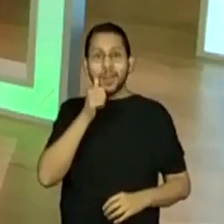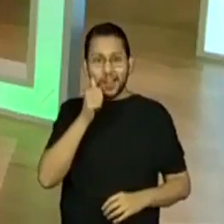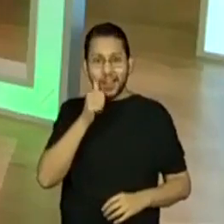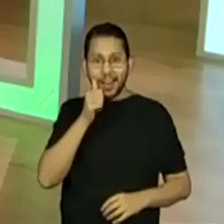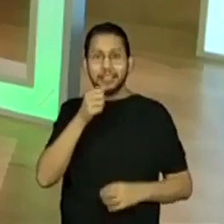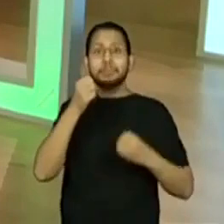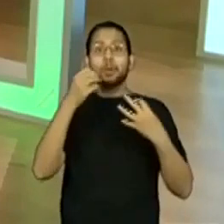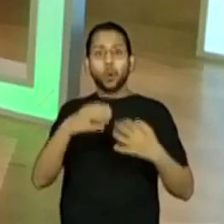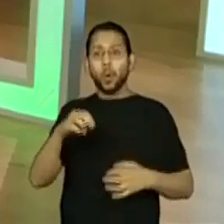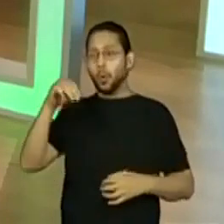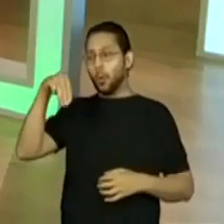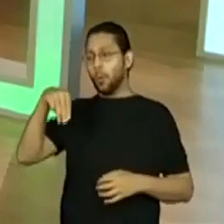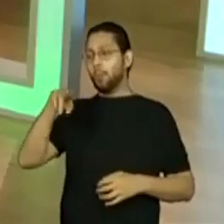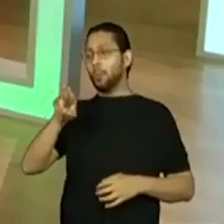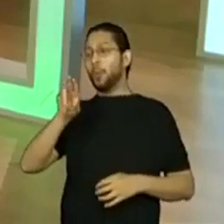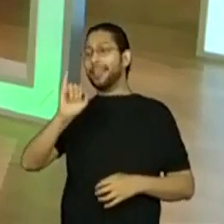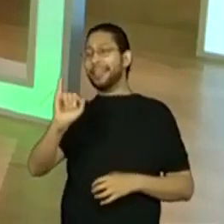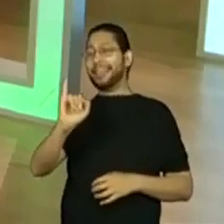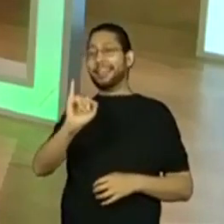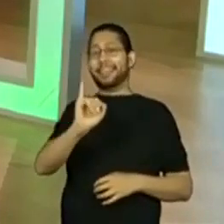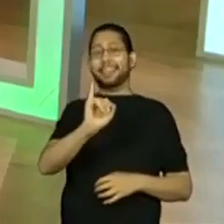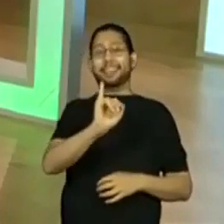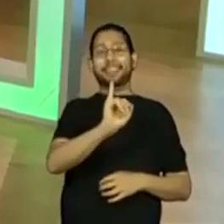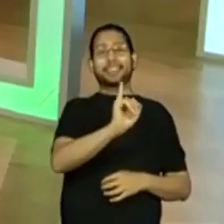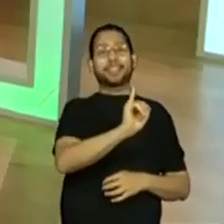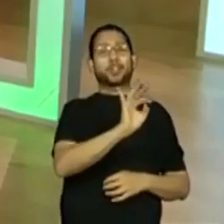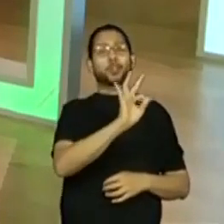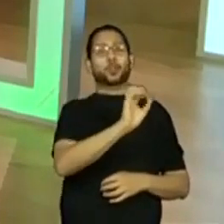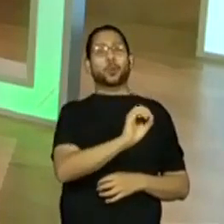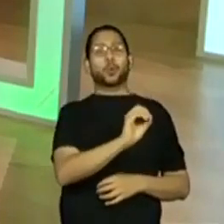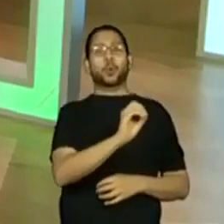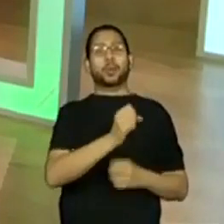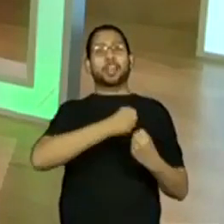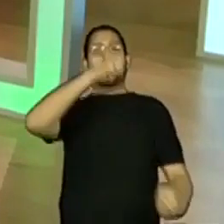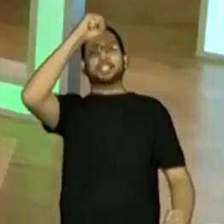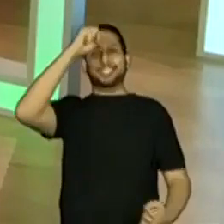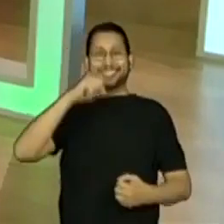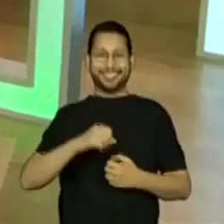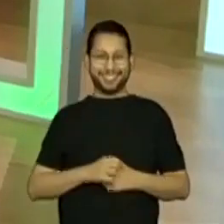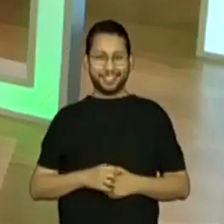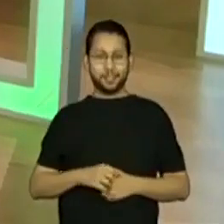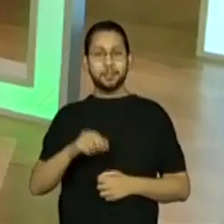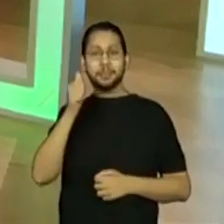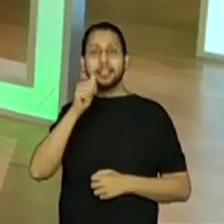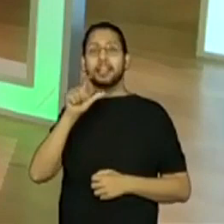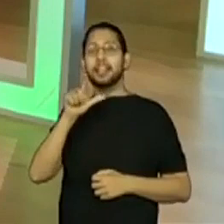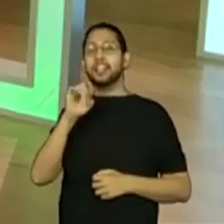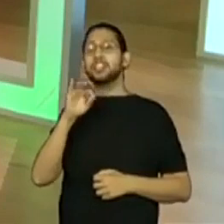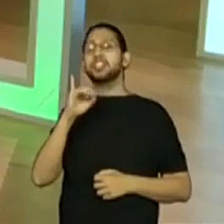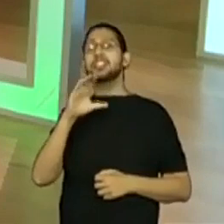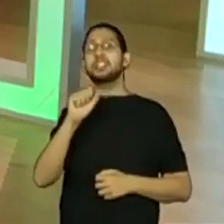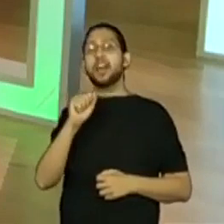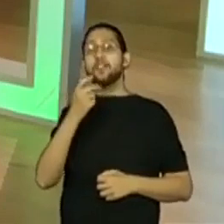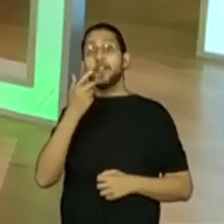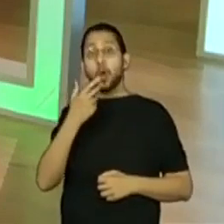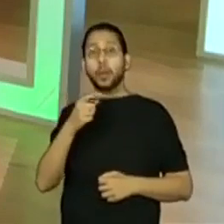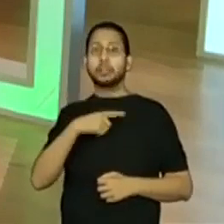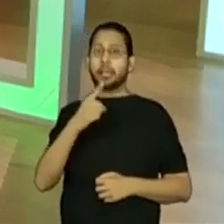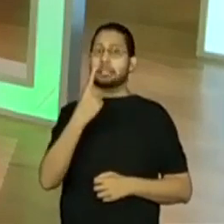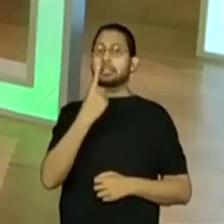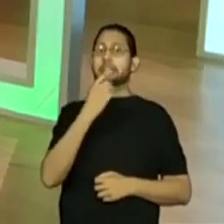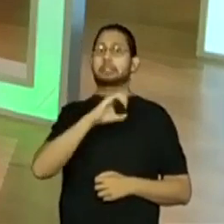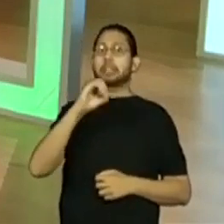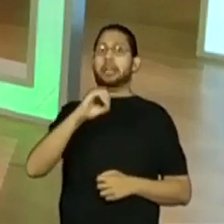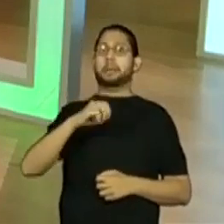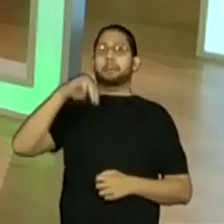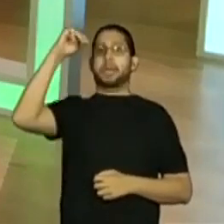usou vários is, assim, ó, para identificar o tamanhão dele. E a Letícia falou que tem mais ou menos uns 100 metros. A Isabelle diz